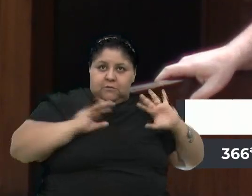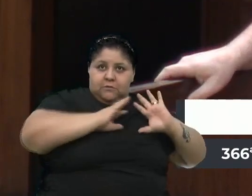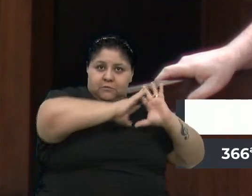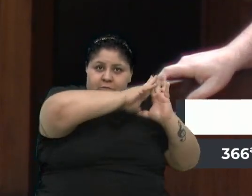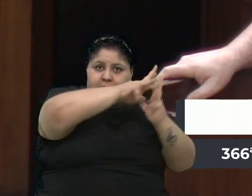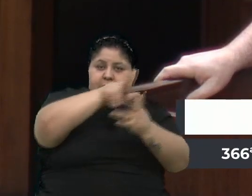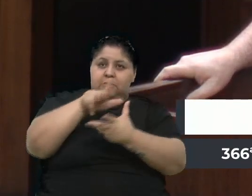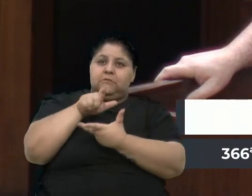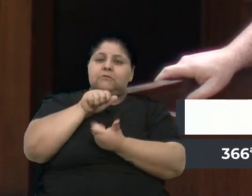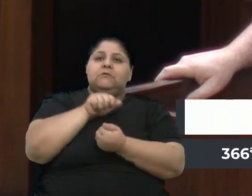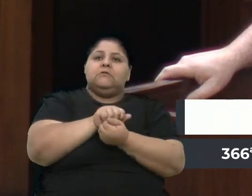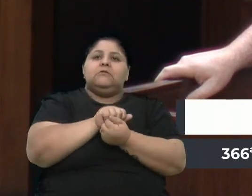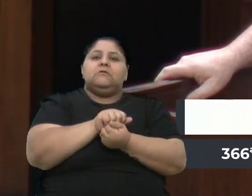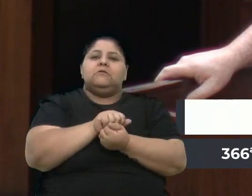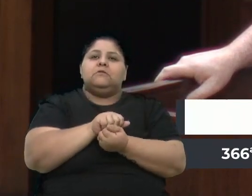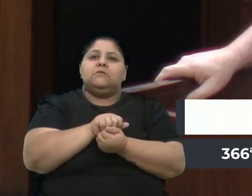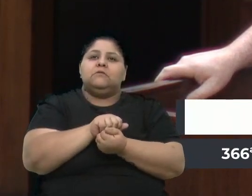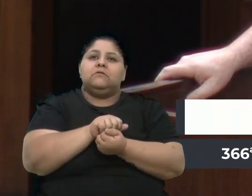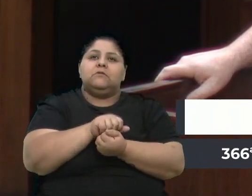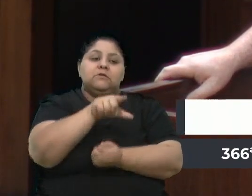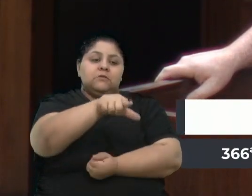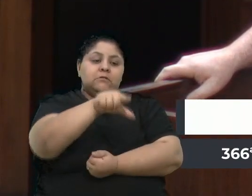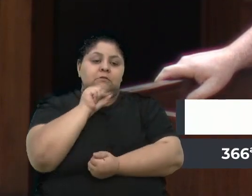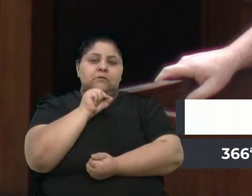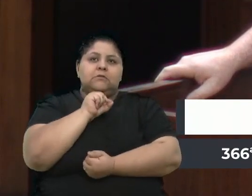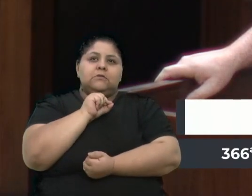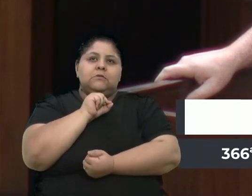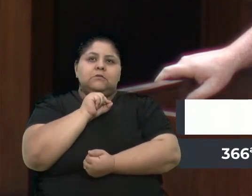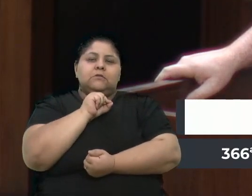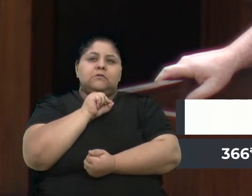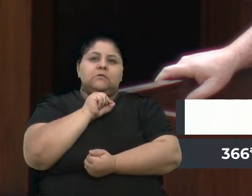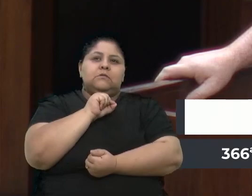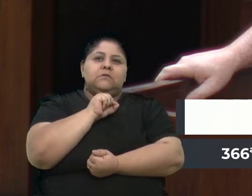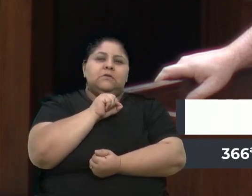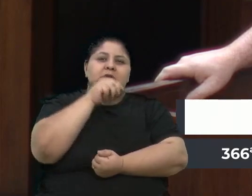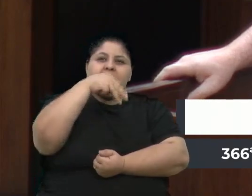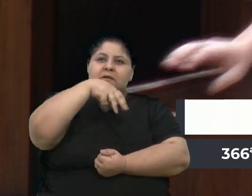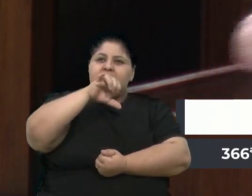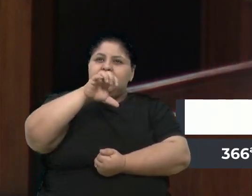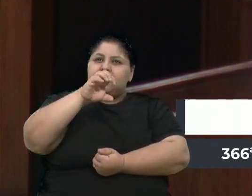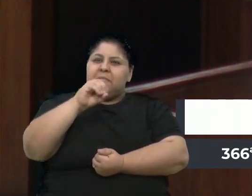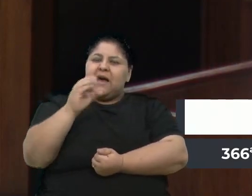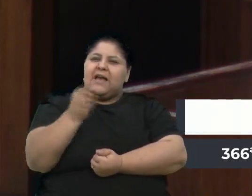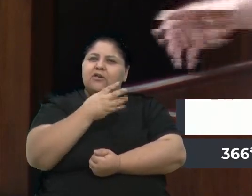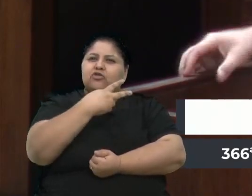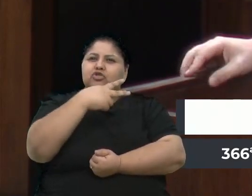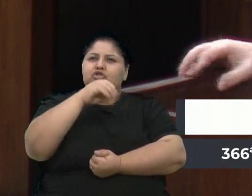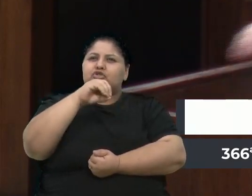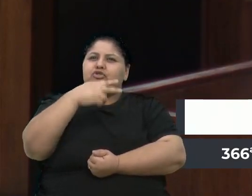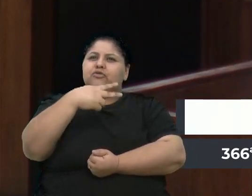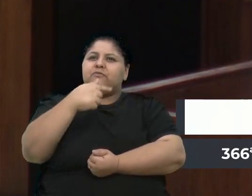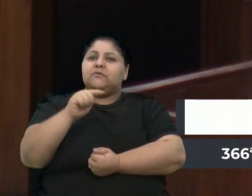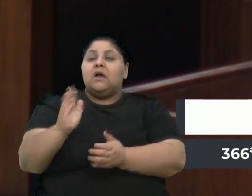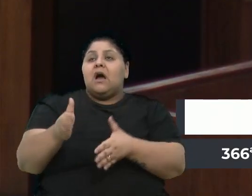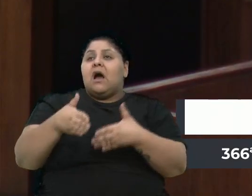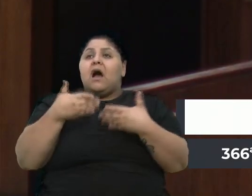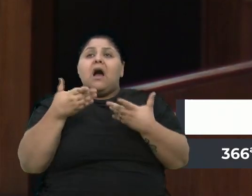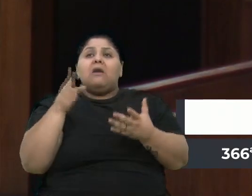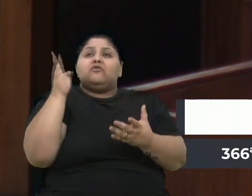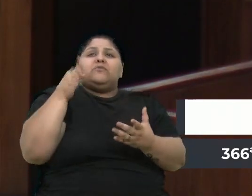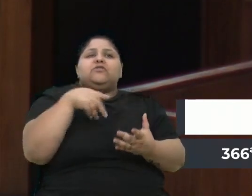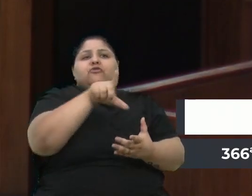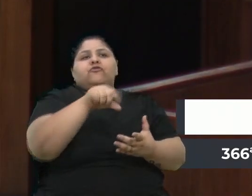que vai ser definido lá em 18 de maio de 2027. Ah, mas e se o Brasil não for escolhido? Se o Brasil